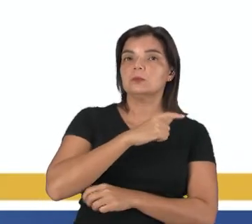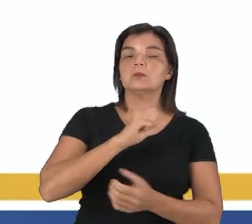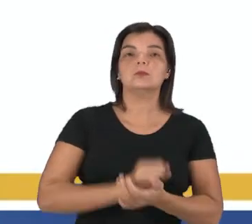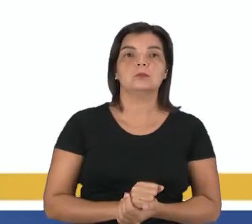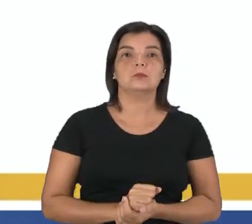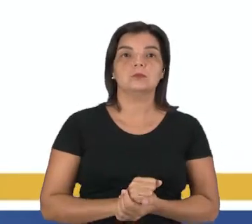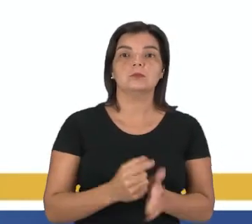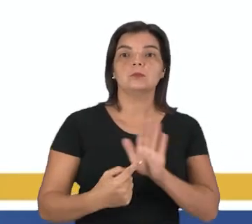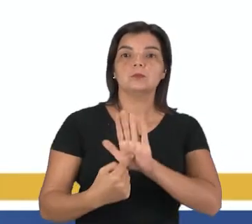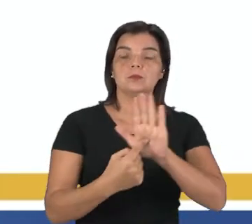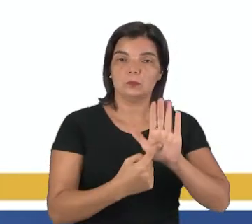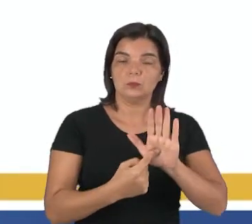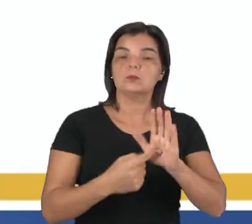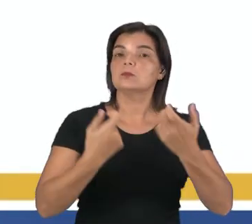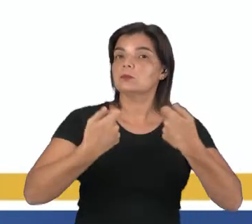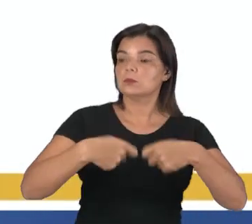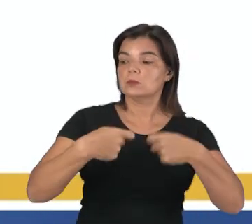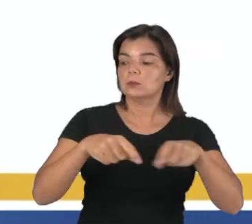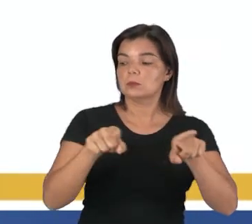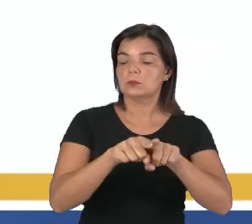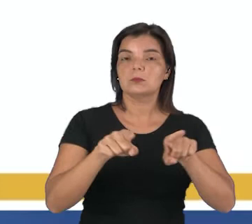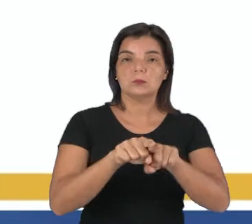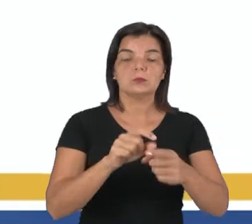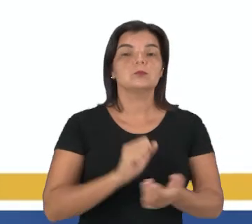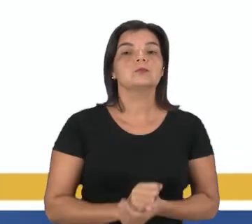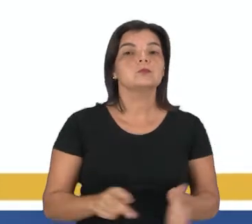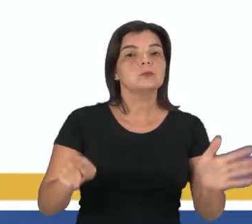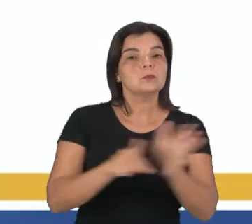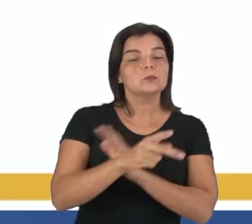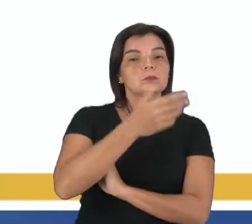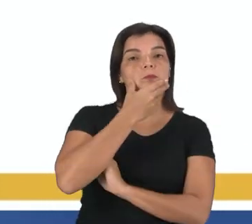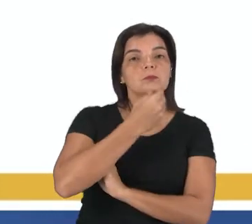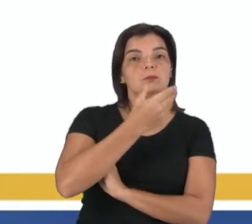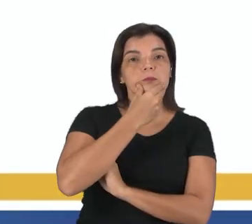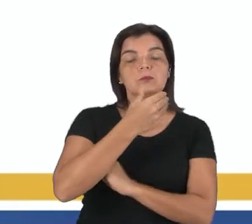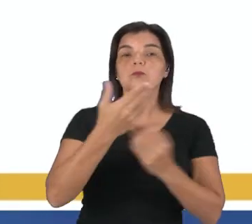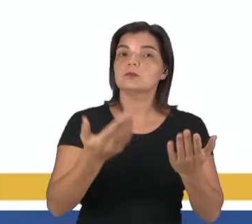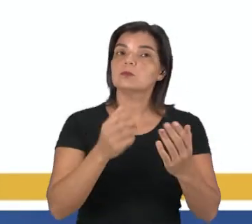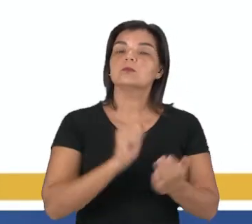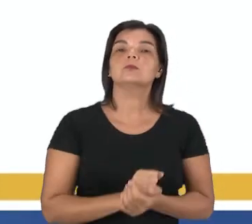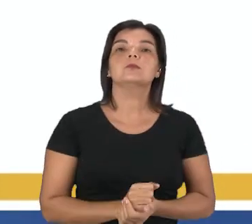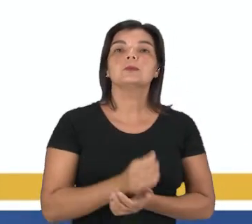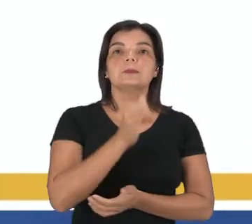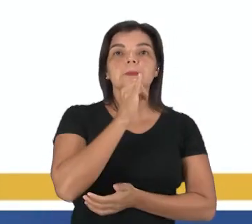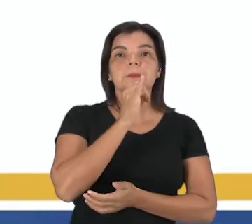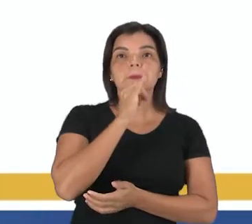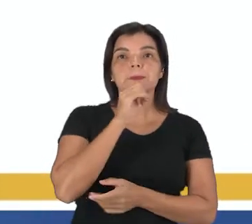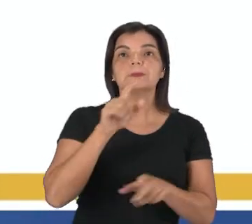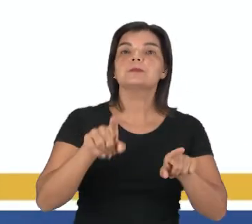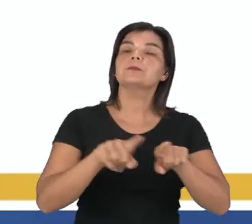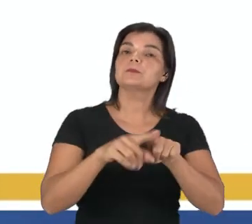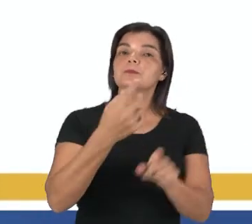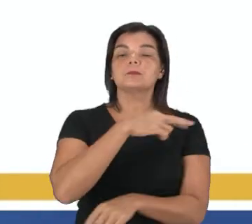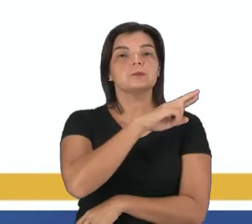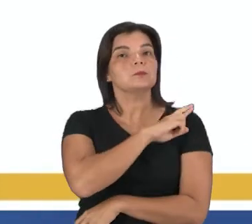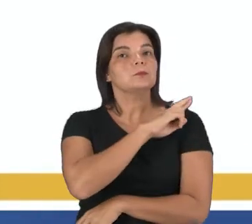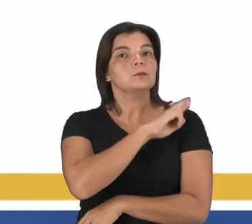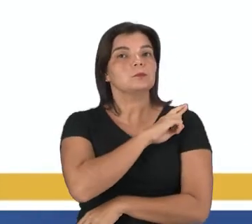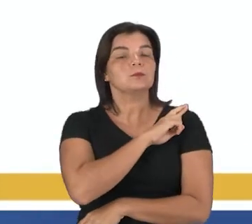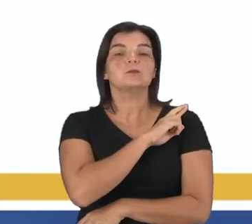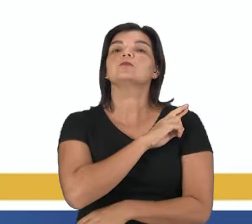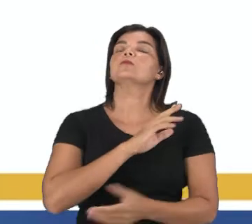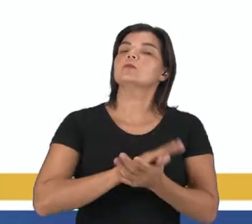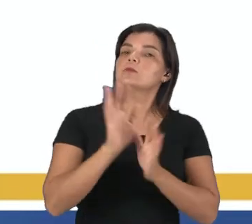aí o atendimento das necessidades fisiológicas masculinas, né? E no caso, ele vai ser responsável aí